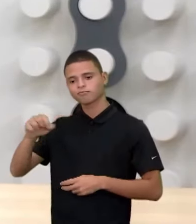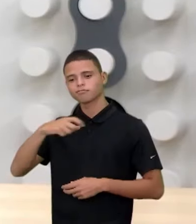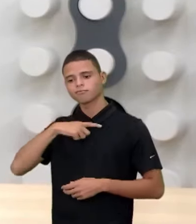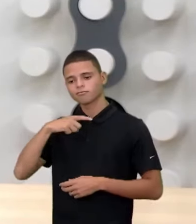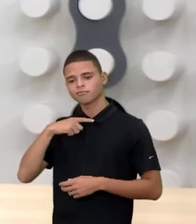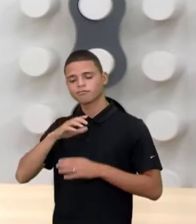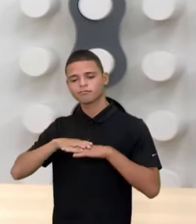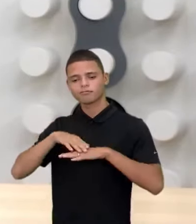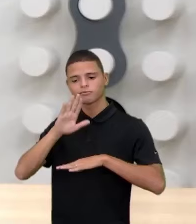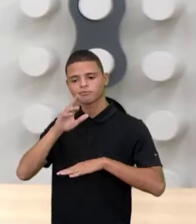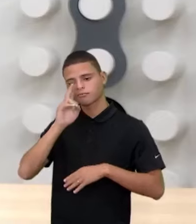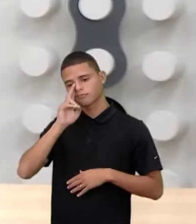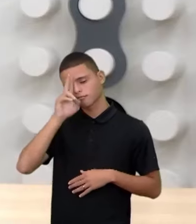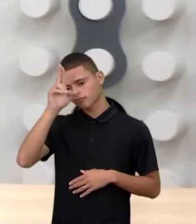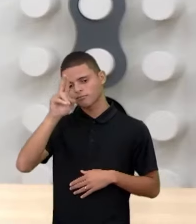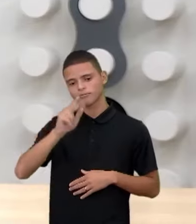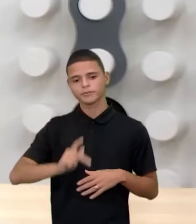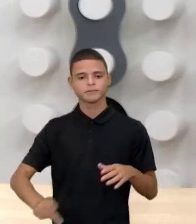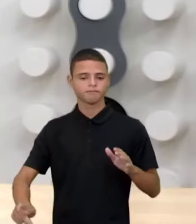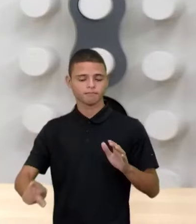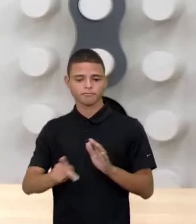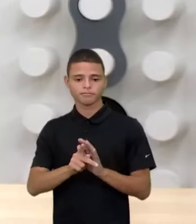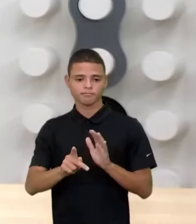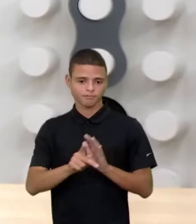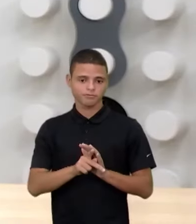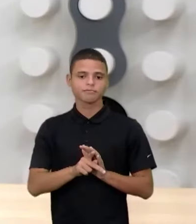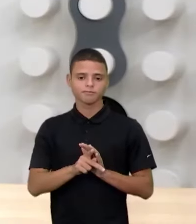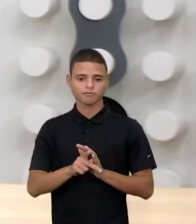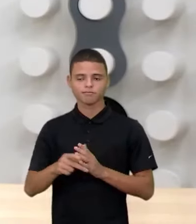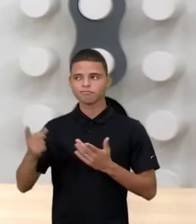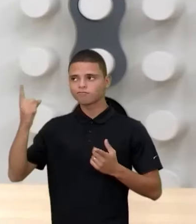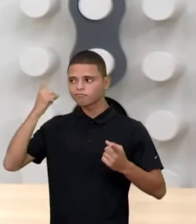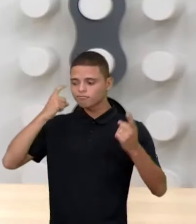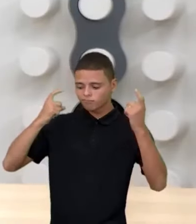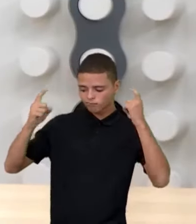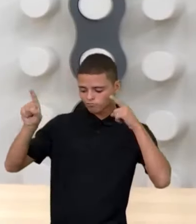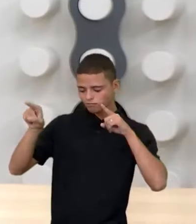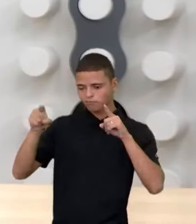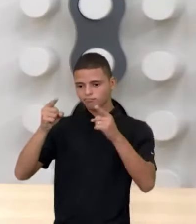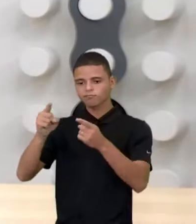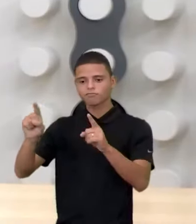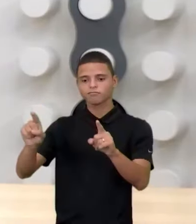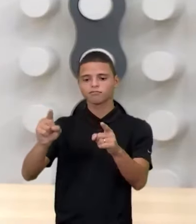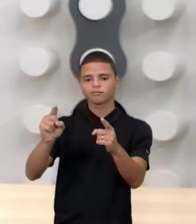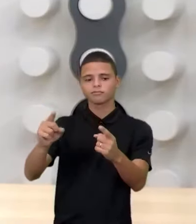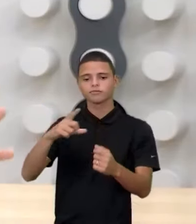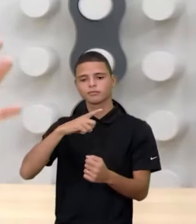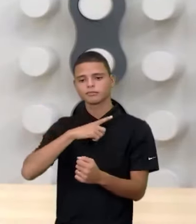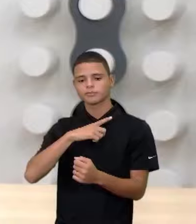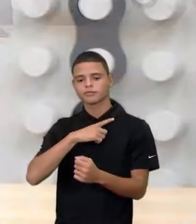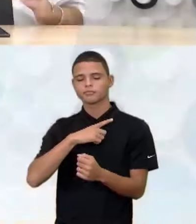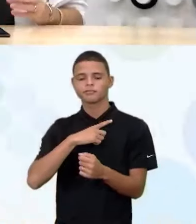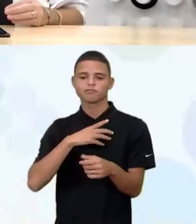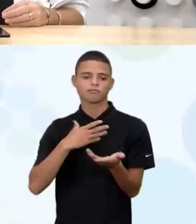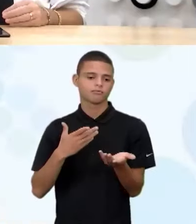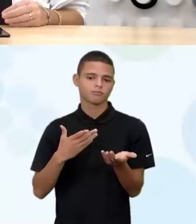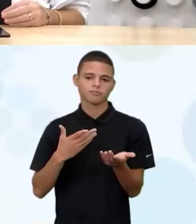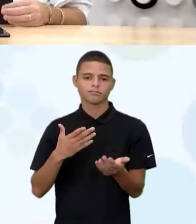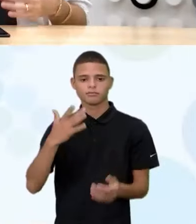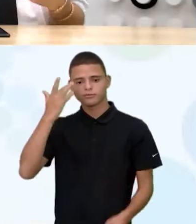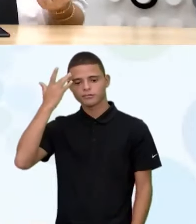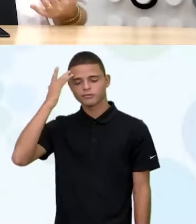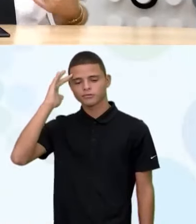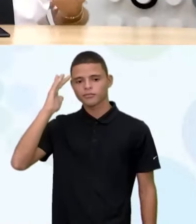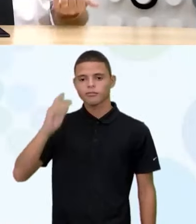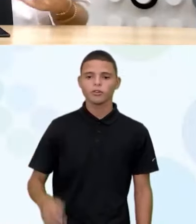mais uma potência dentro da sonoridade. Então, existe, não importa, não sei se é uma questão, como você